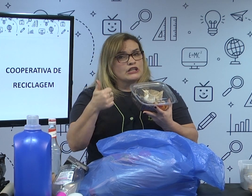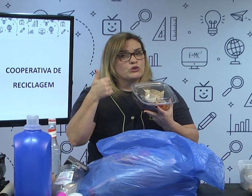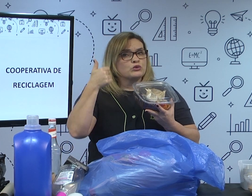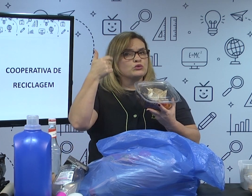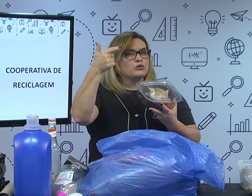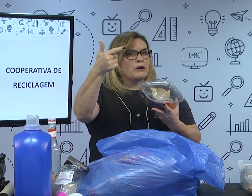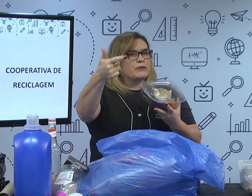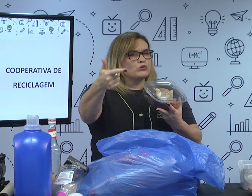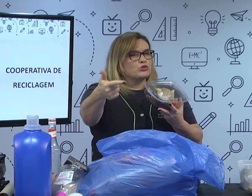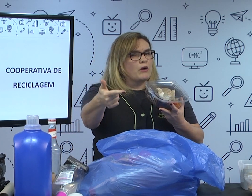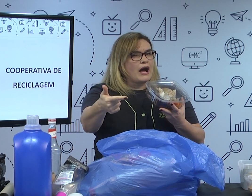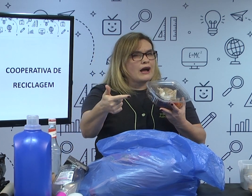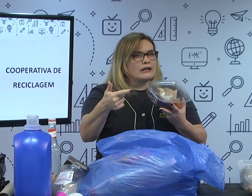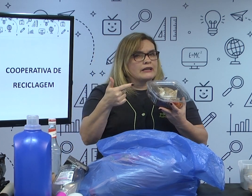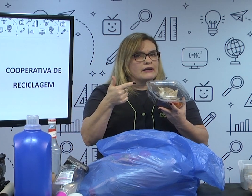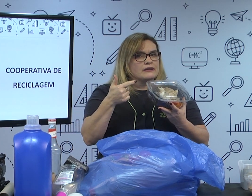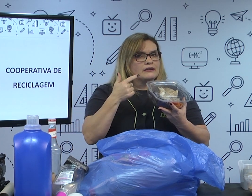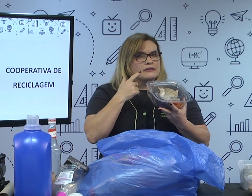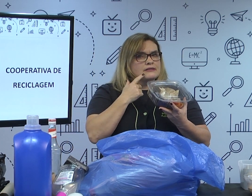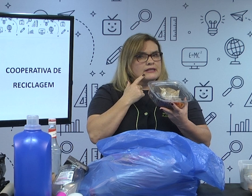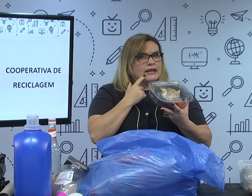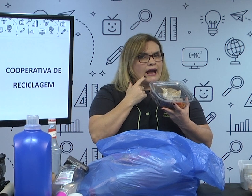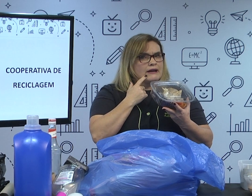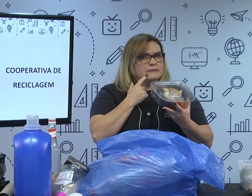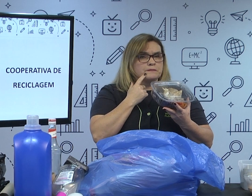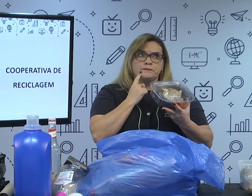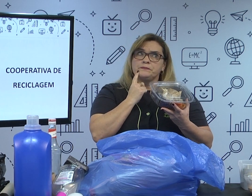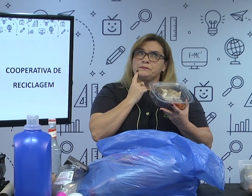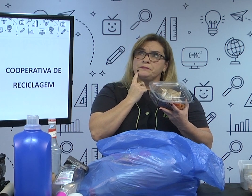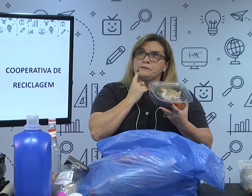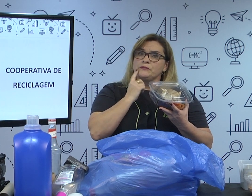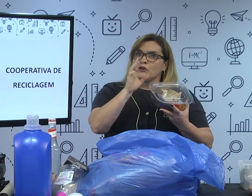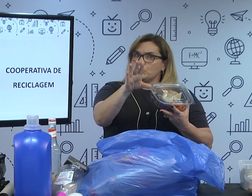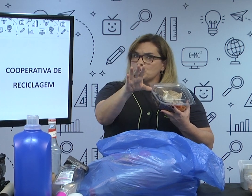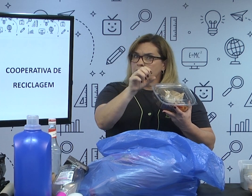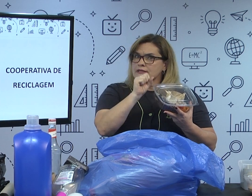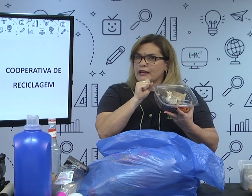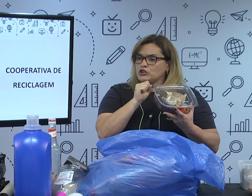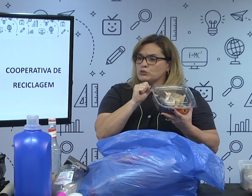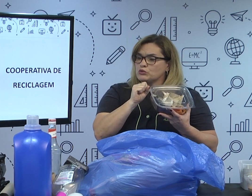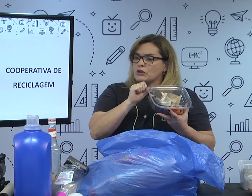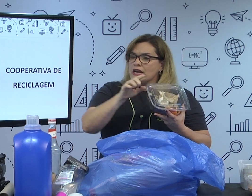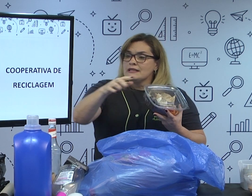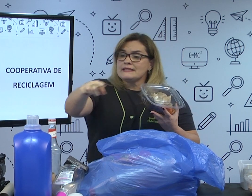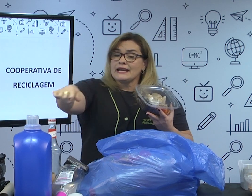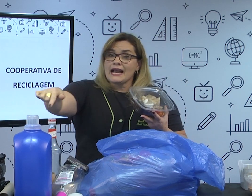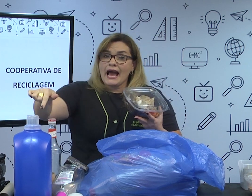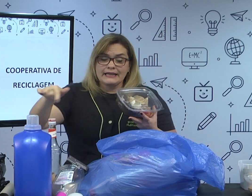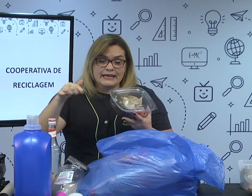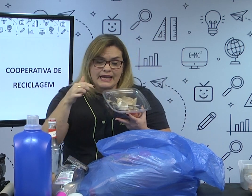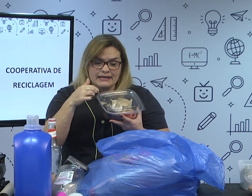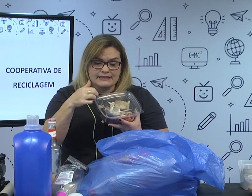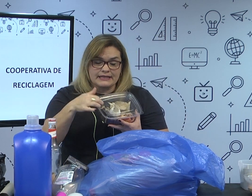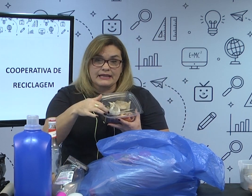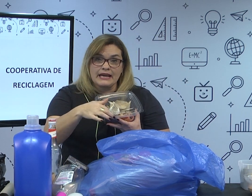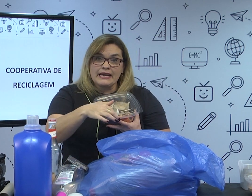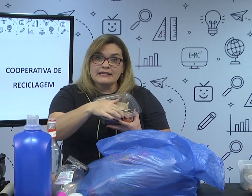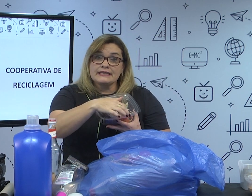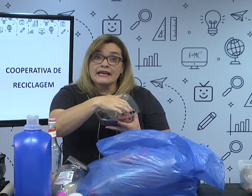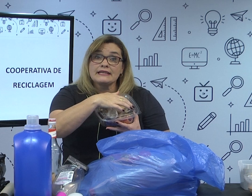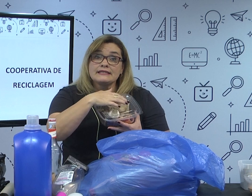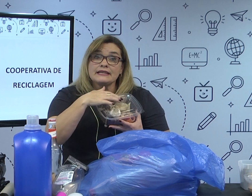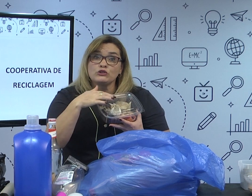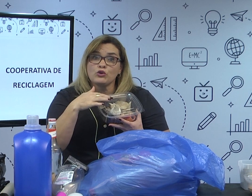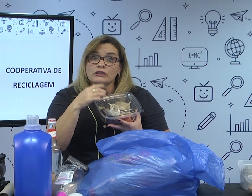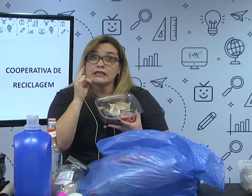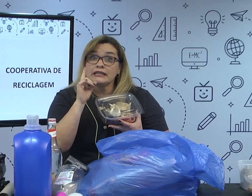higiênico do papel toalha será Hum vamos pensar junto será que este